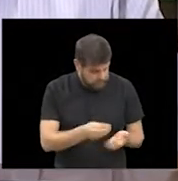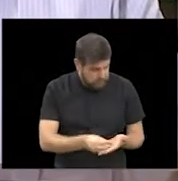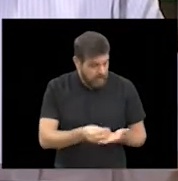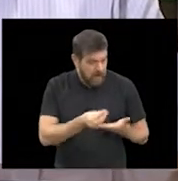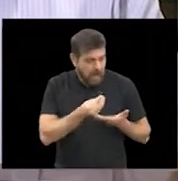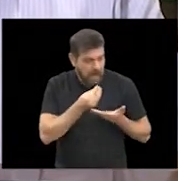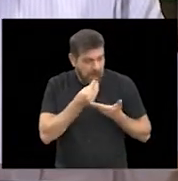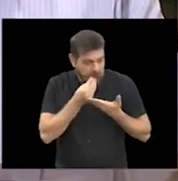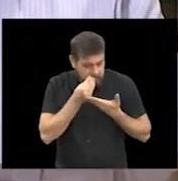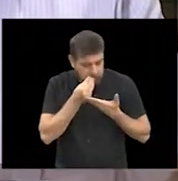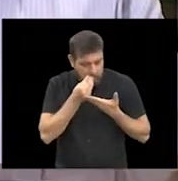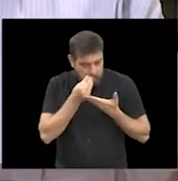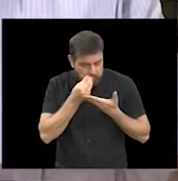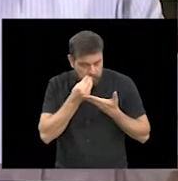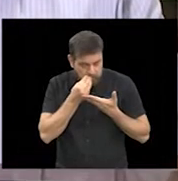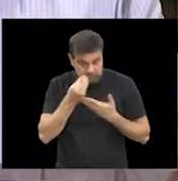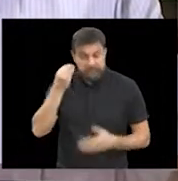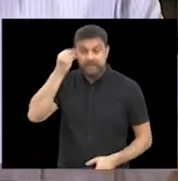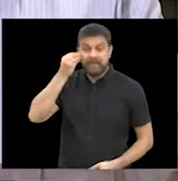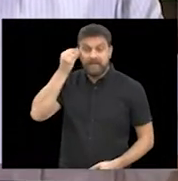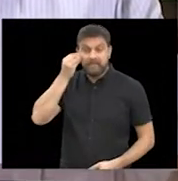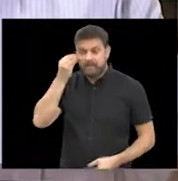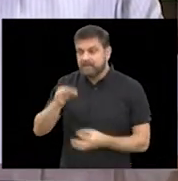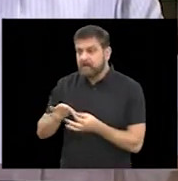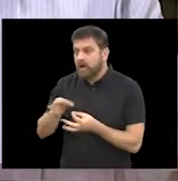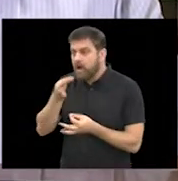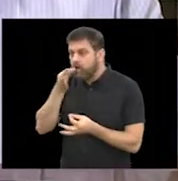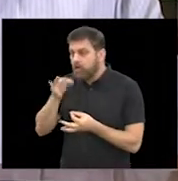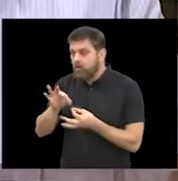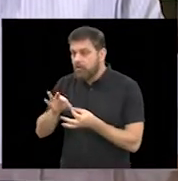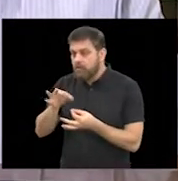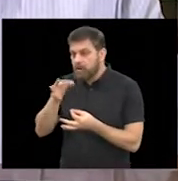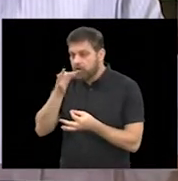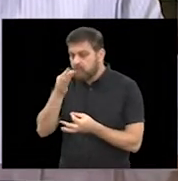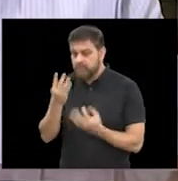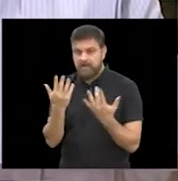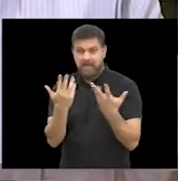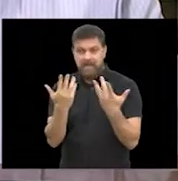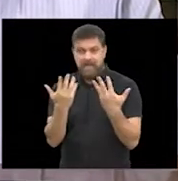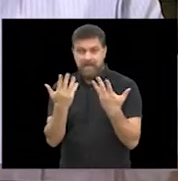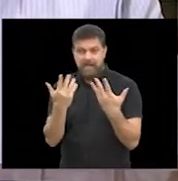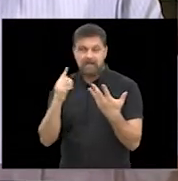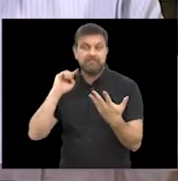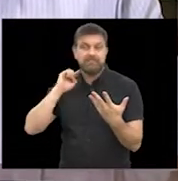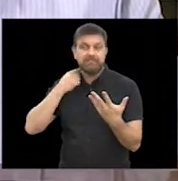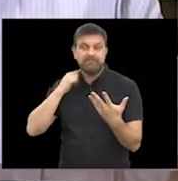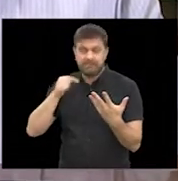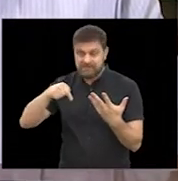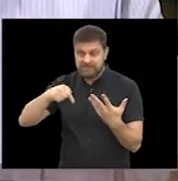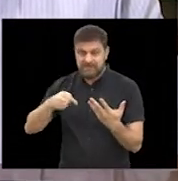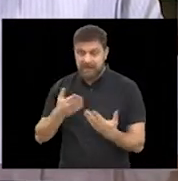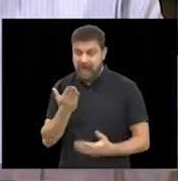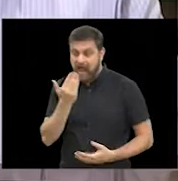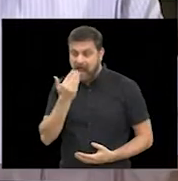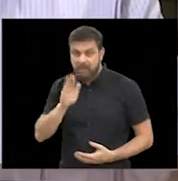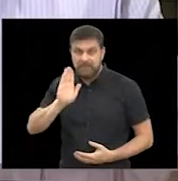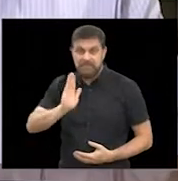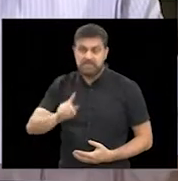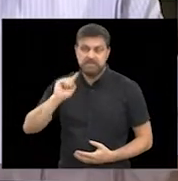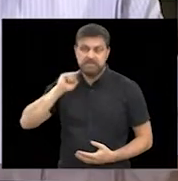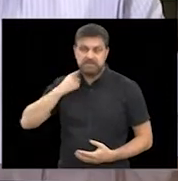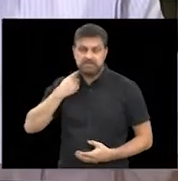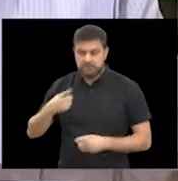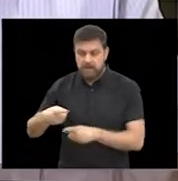come. Ou vai experimentar uma uva para ver se ela está doce. Sim. Você já contaminou aquele alimento